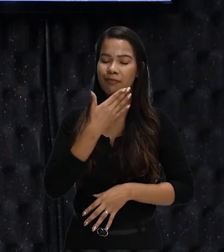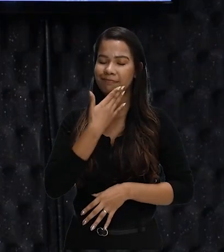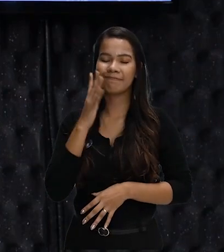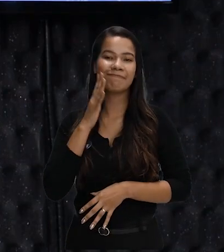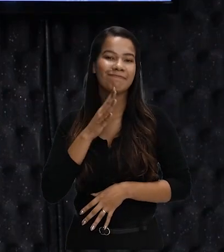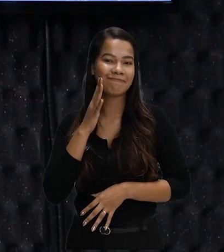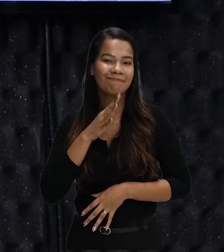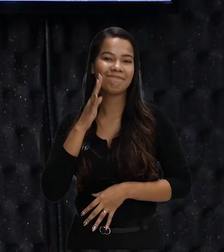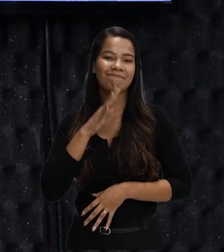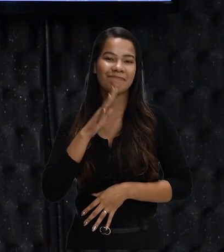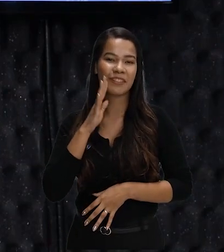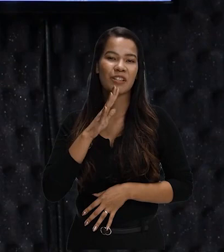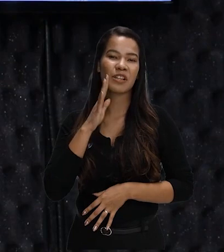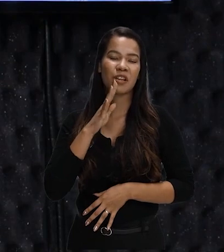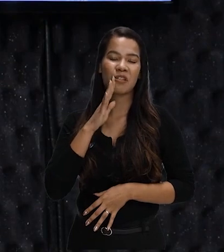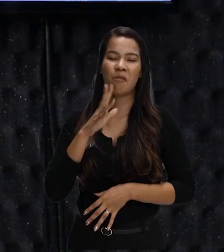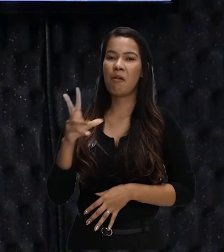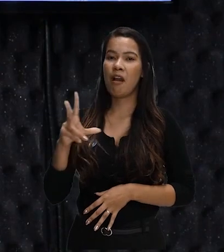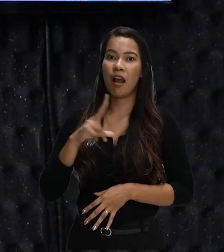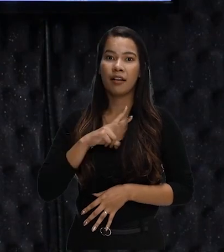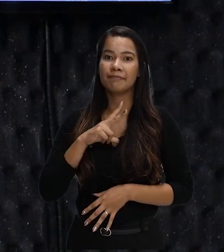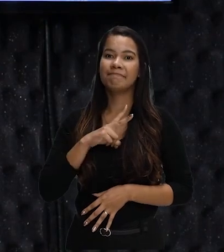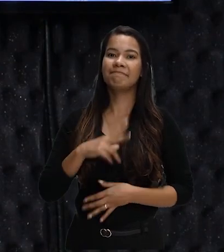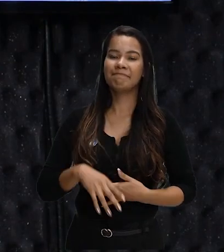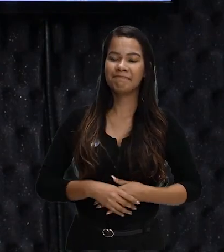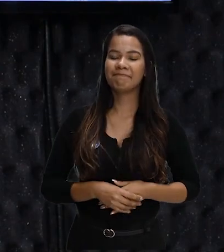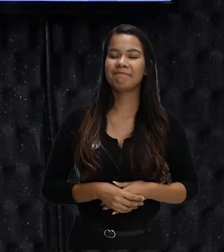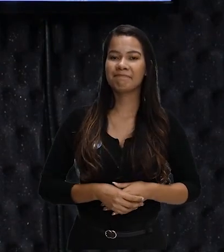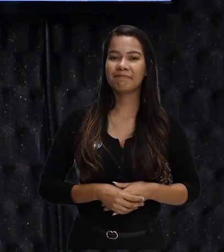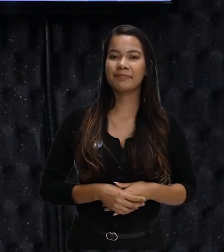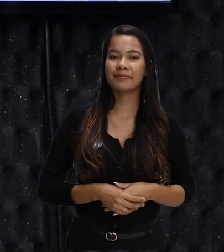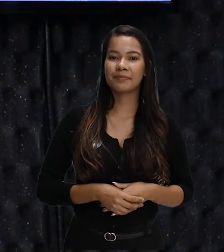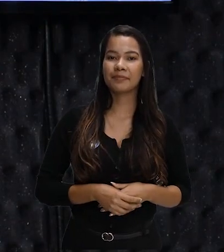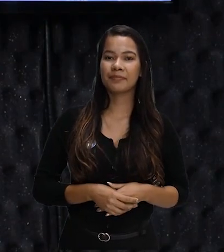acho muito massa, né? Vamos dizer assim, essa linguagem bem